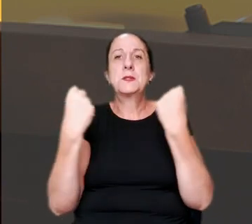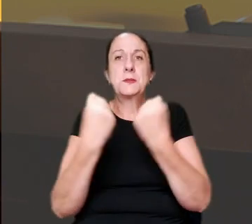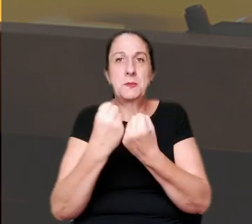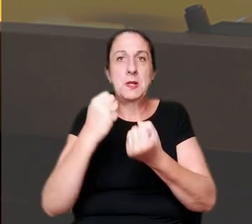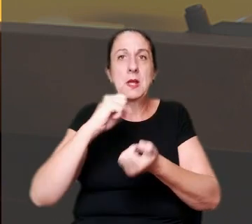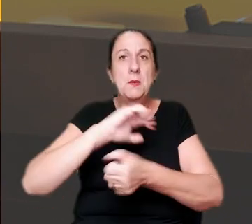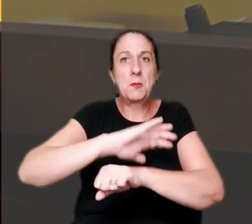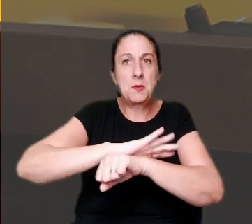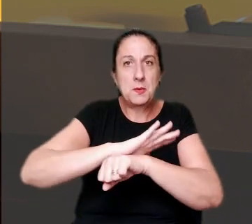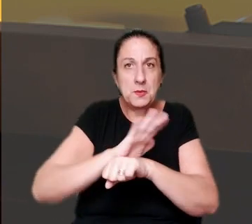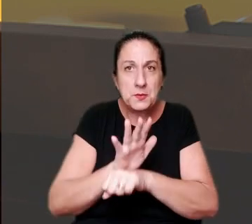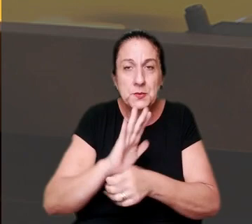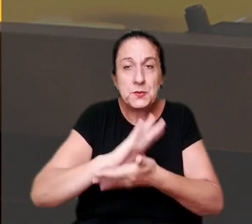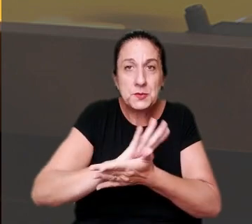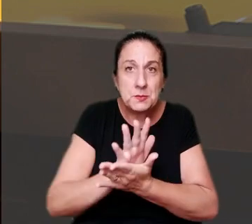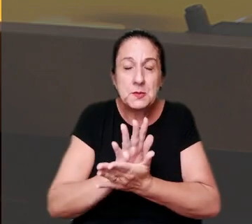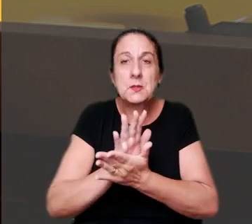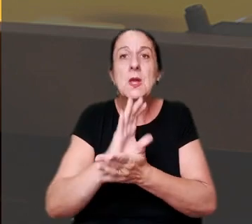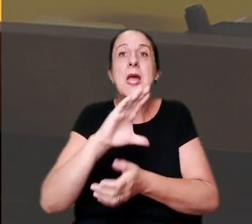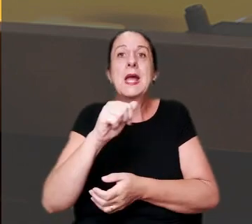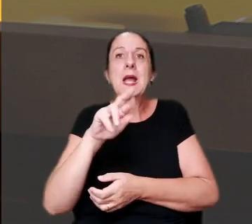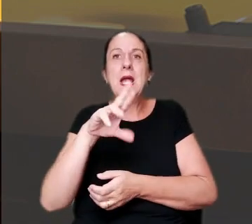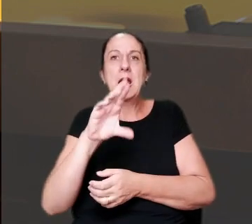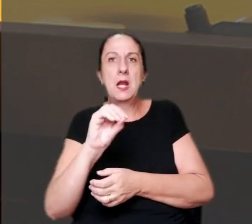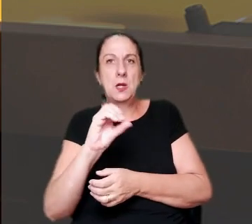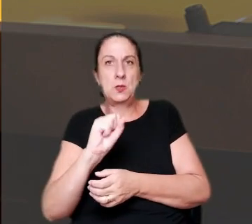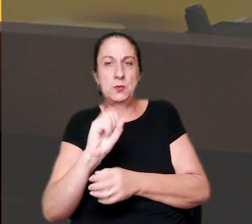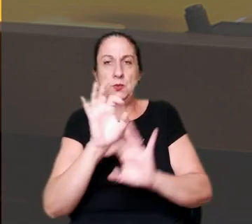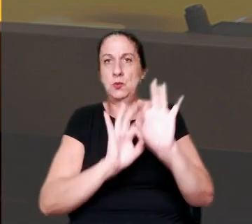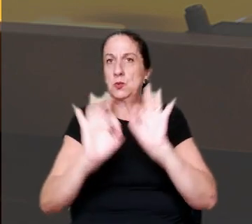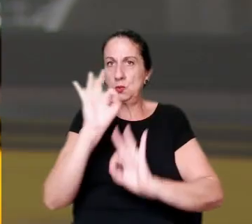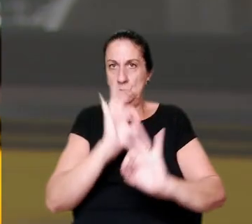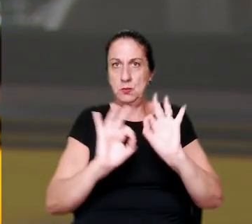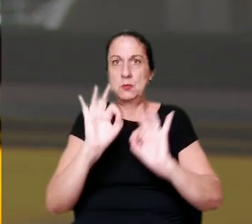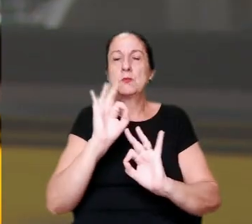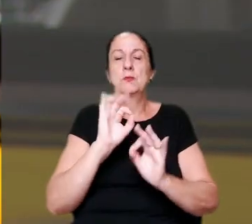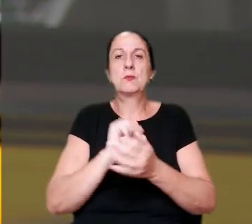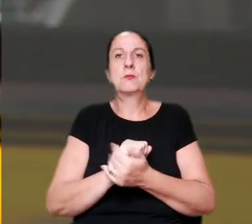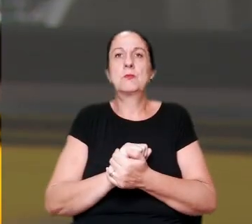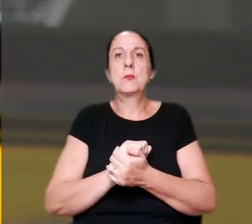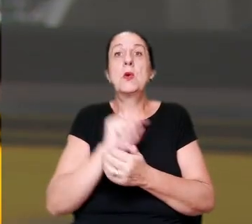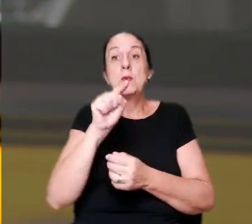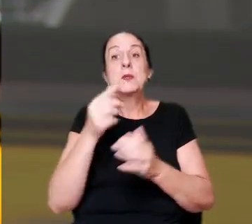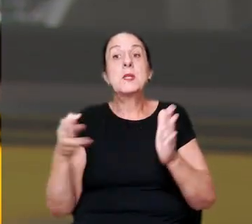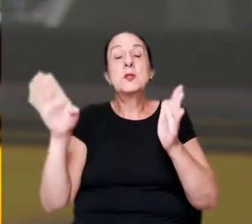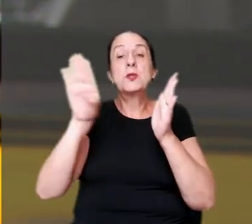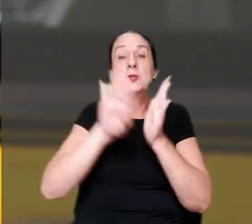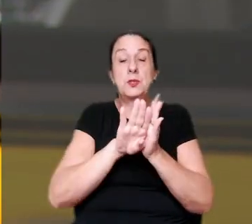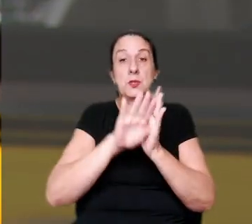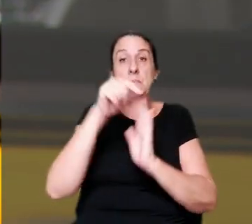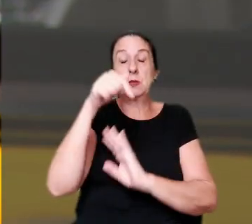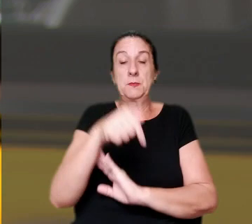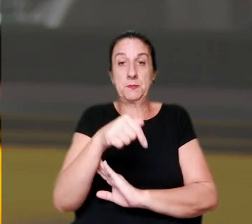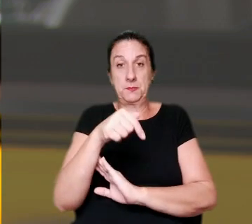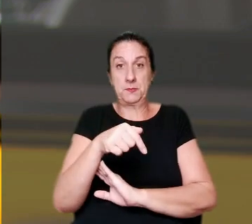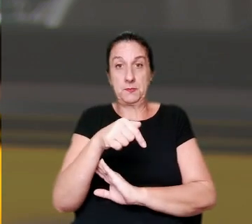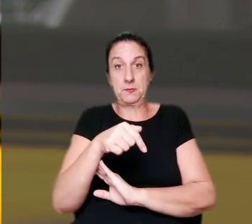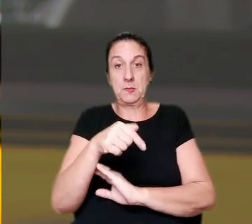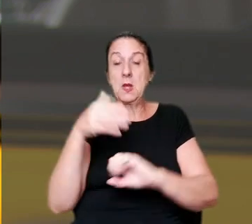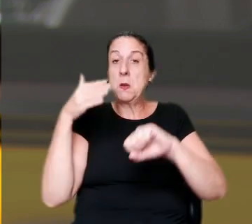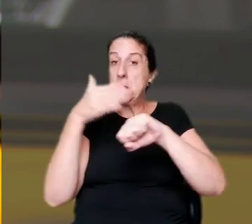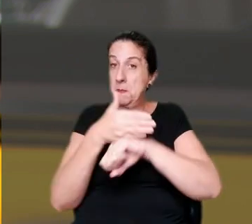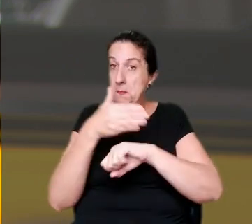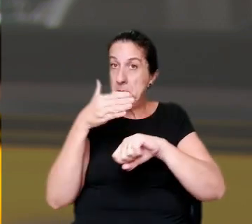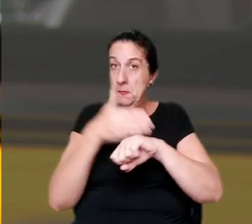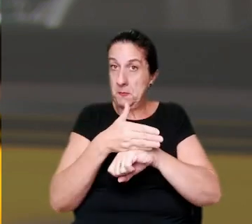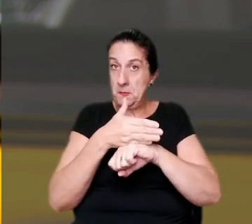seminário sobre discriminação que o ministro Carlos Alberto está organizando. Ele disse, olha, quando você chegar e